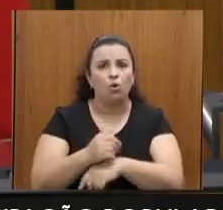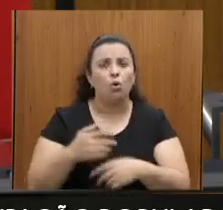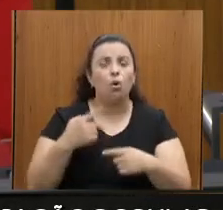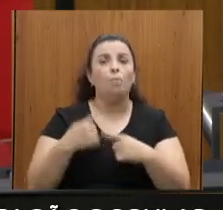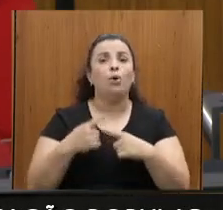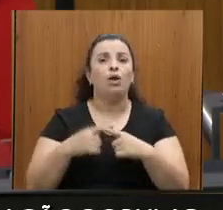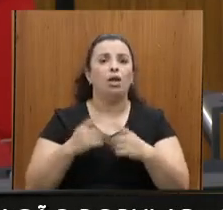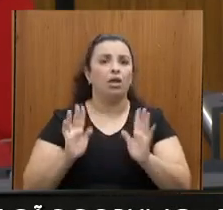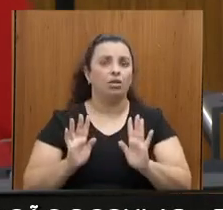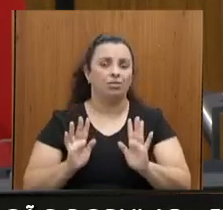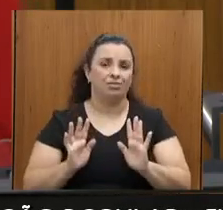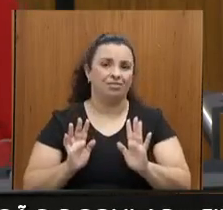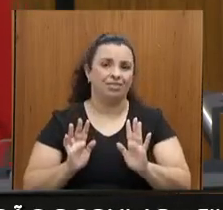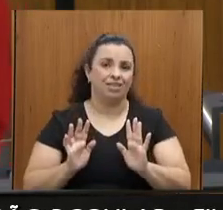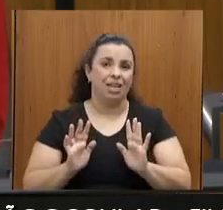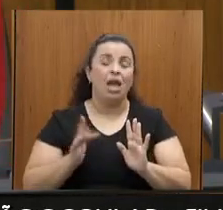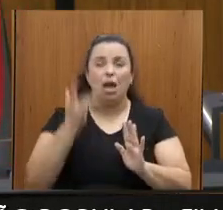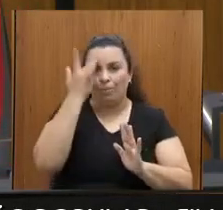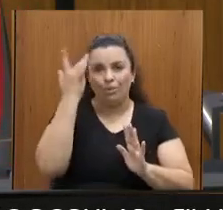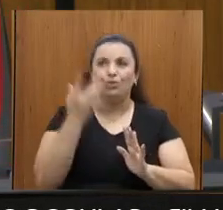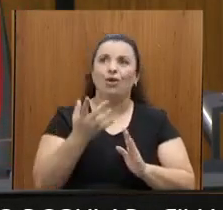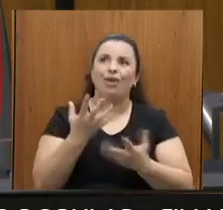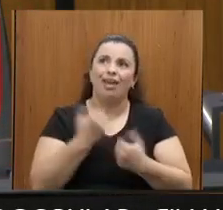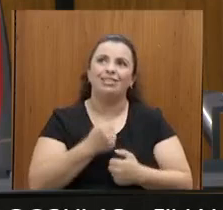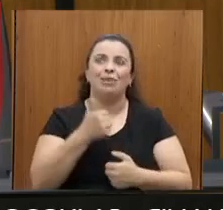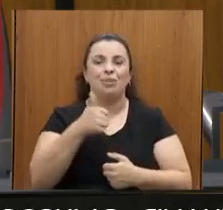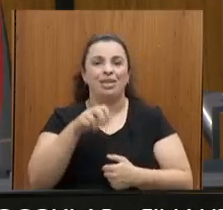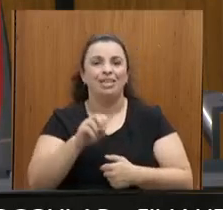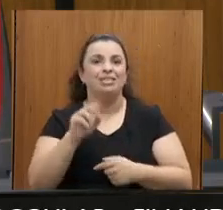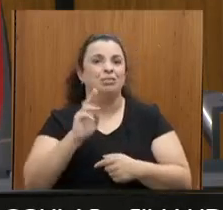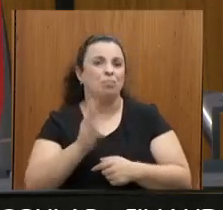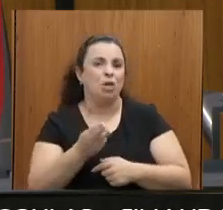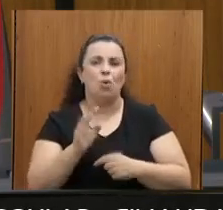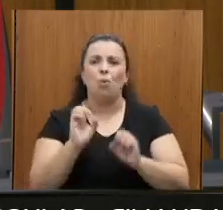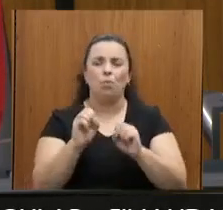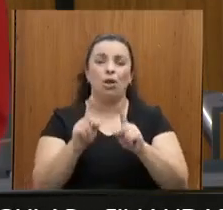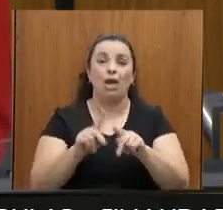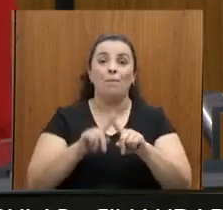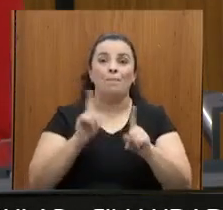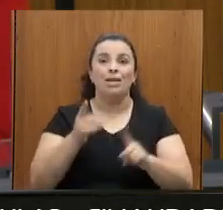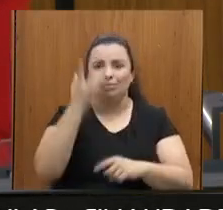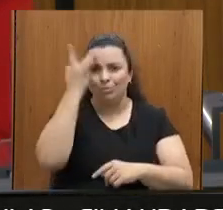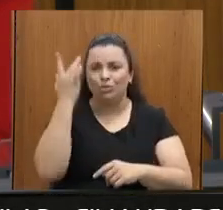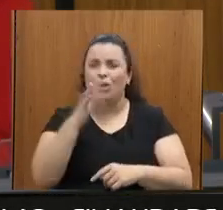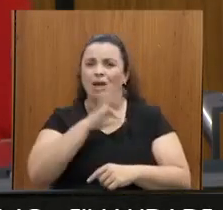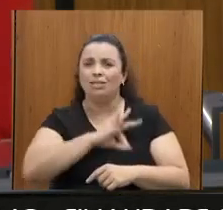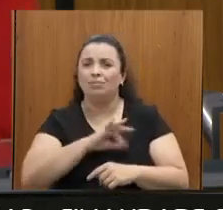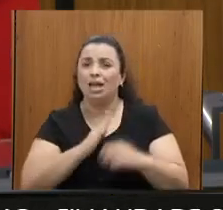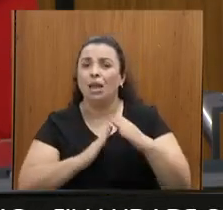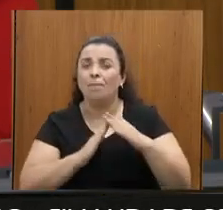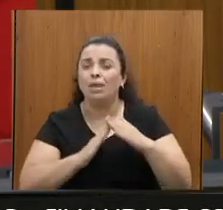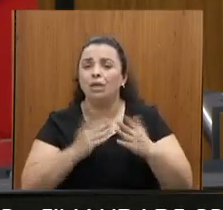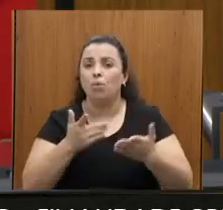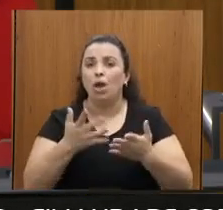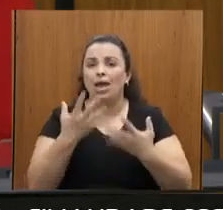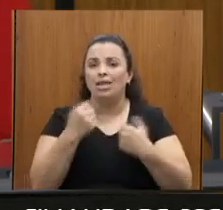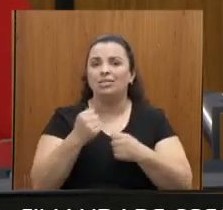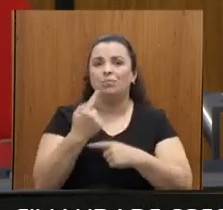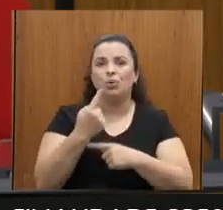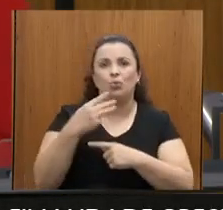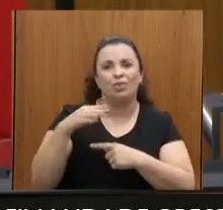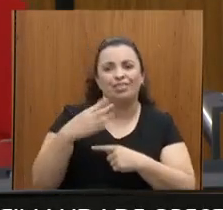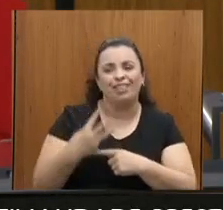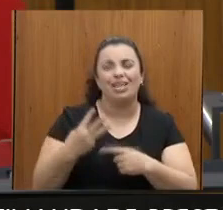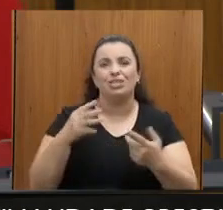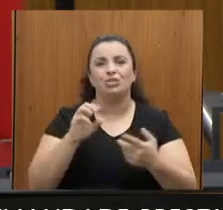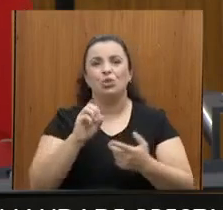fazer diferença nenhuma. Para quem recebe salário mínimo, receber o rateio e receber um terço de férias em fevereiro faz muita diferença. Então, é